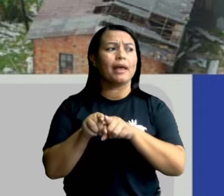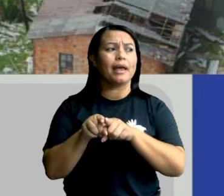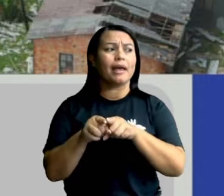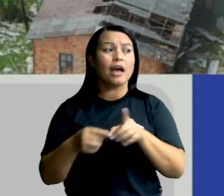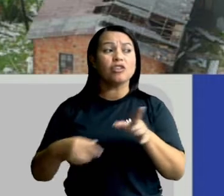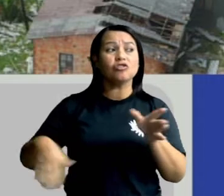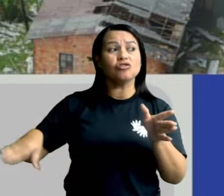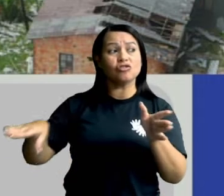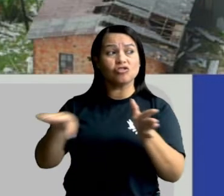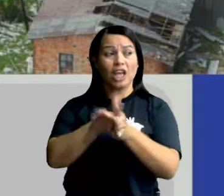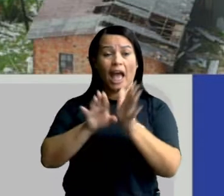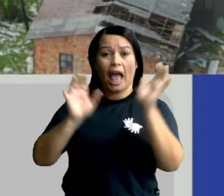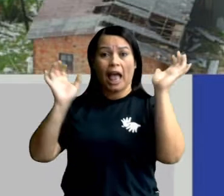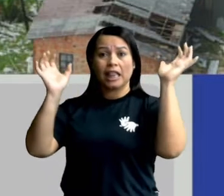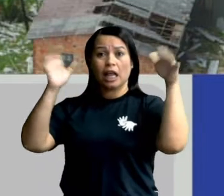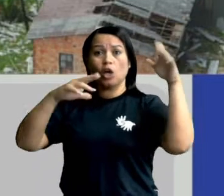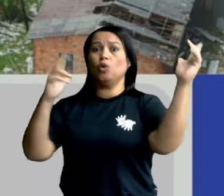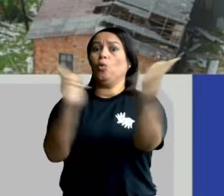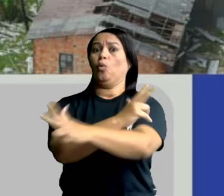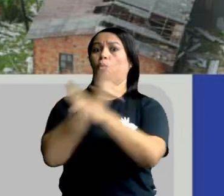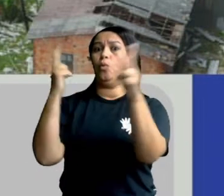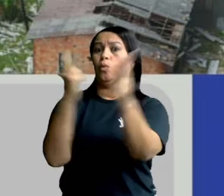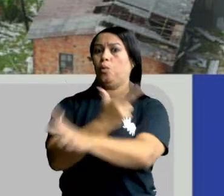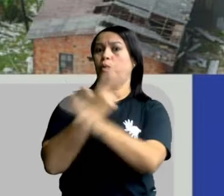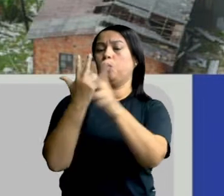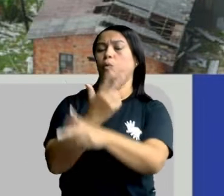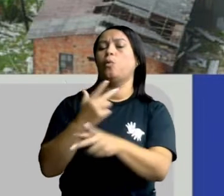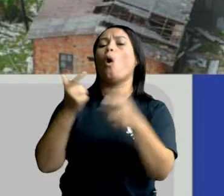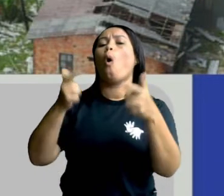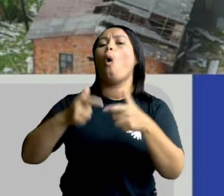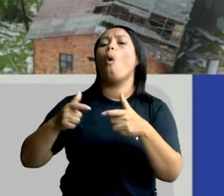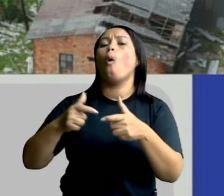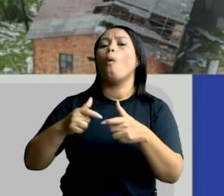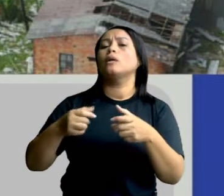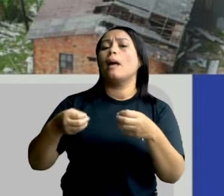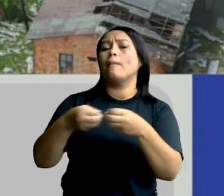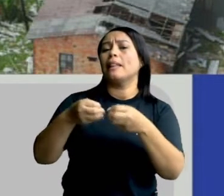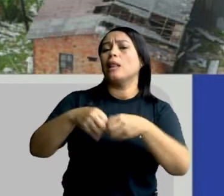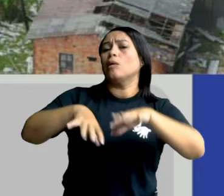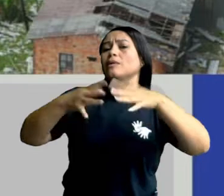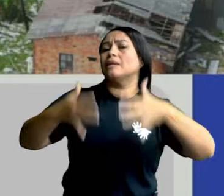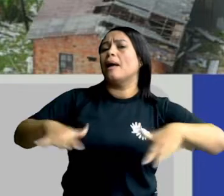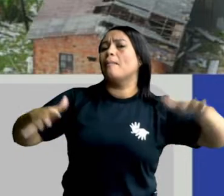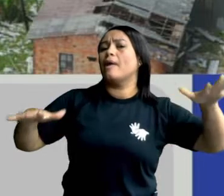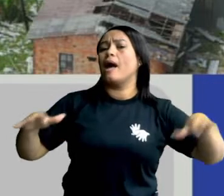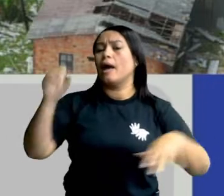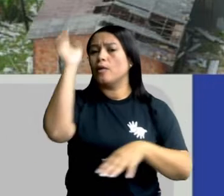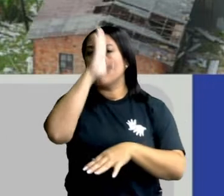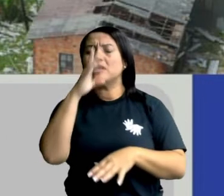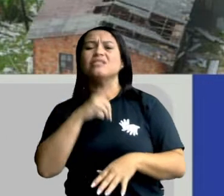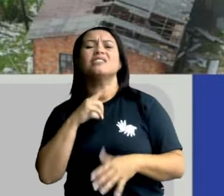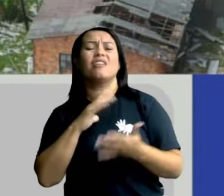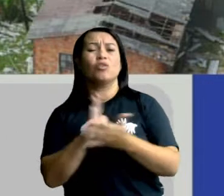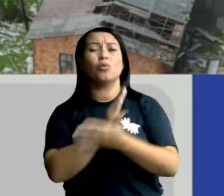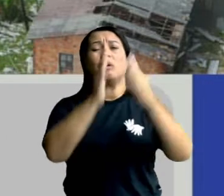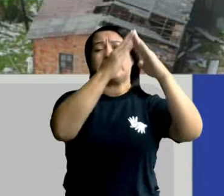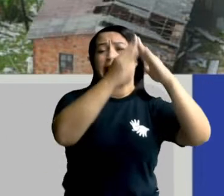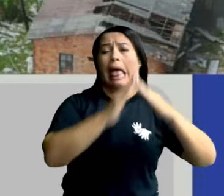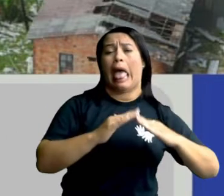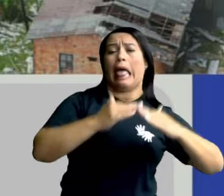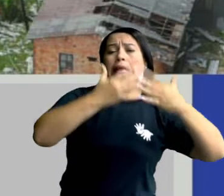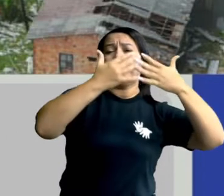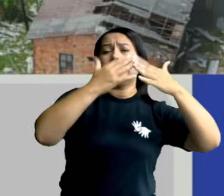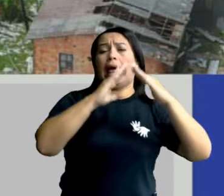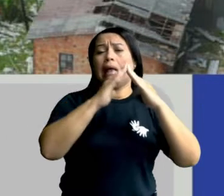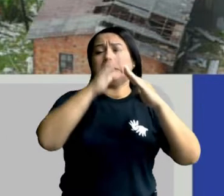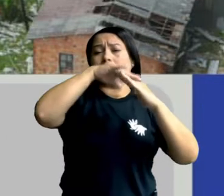dessa tempestade ao litoral brasileiro, e aí a gente teve, né, bastante destruição, casas destelhadas, né,